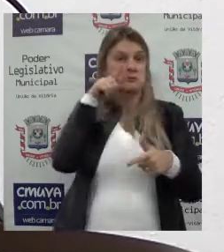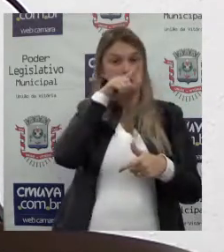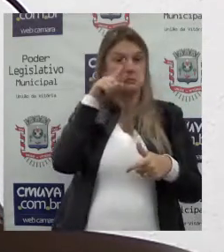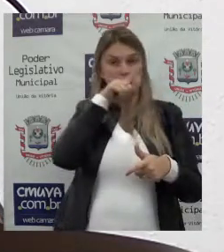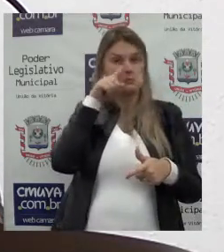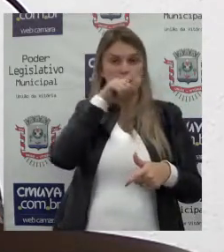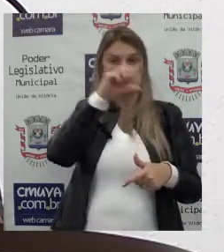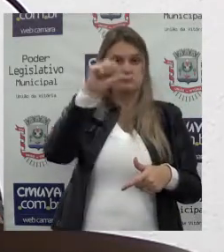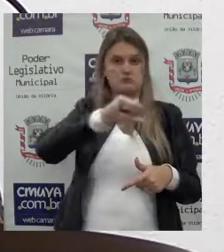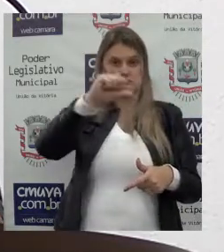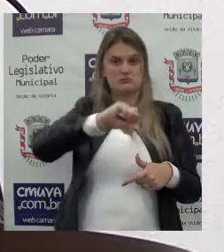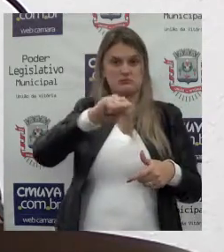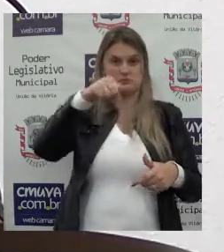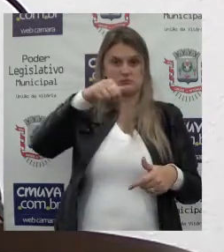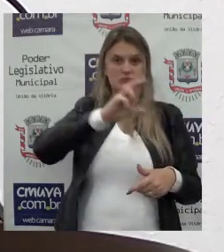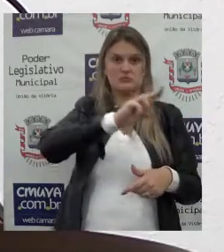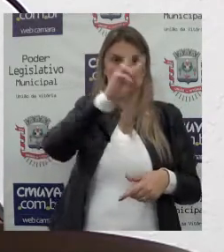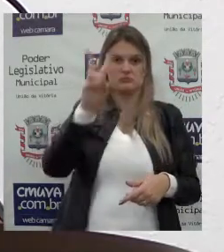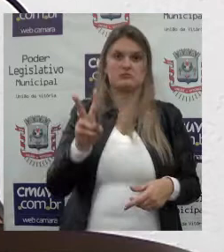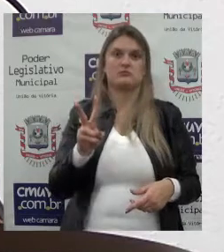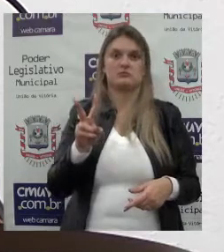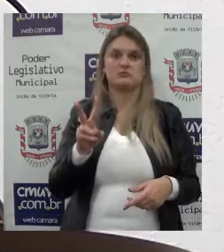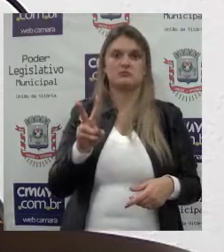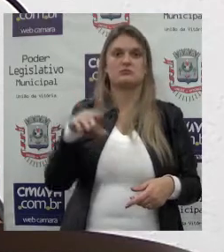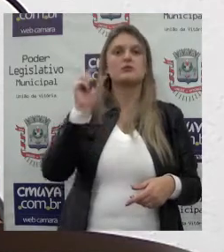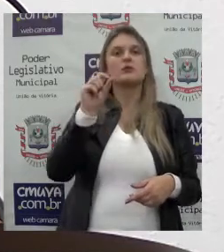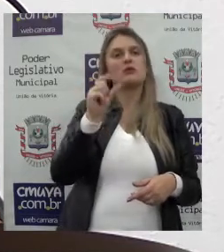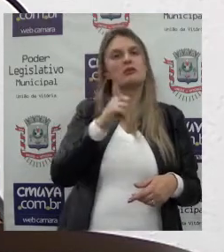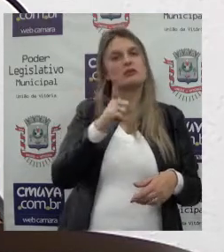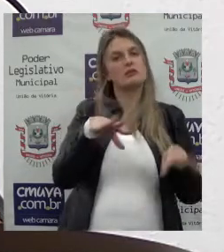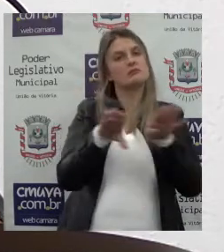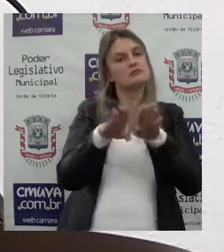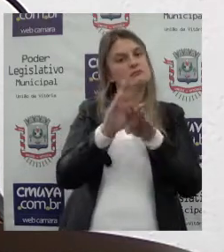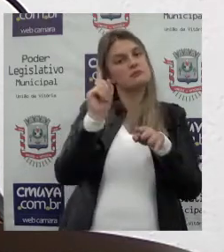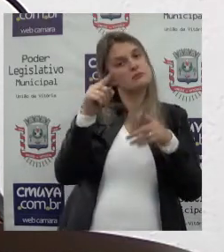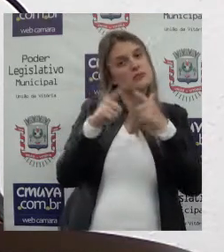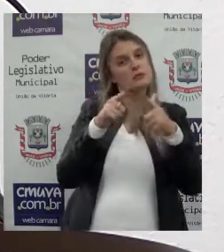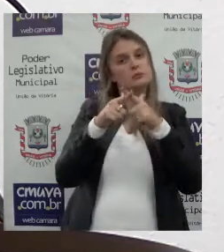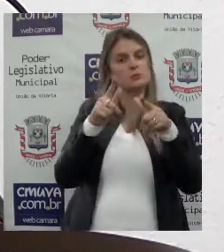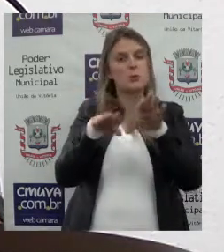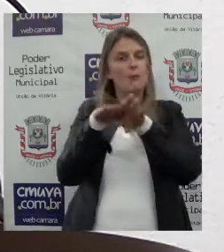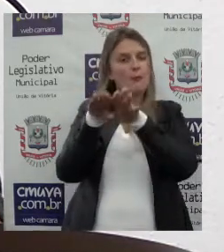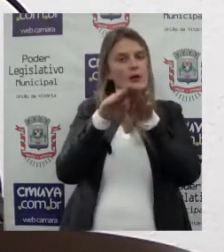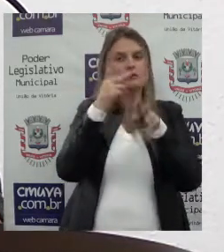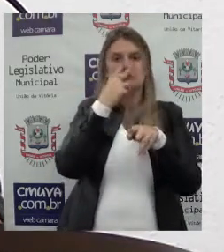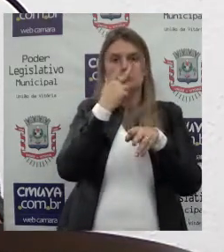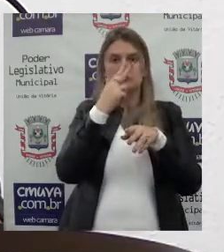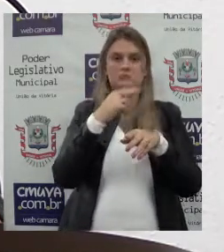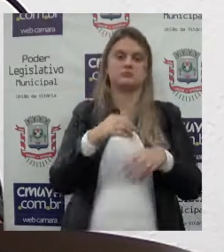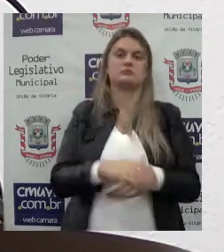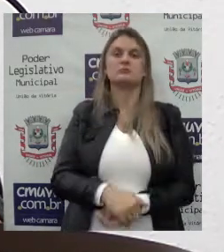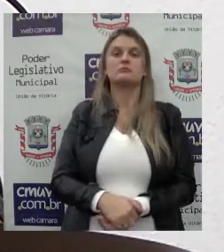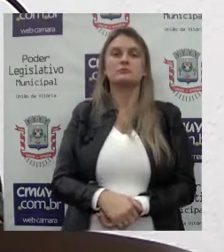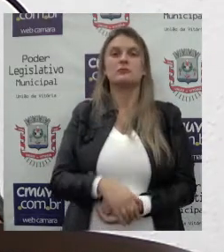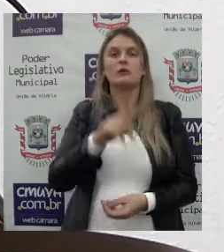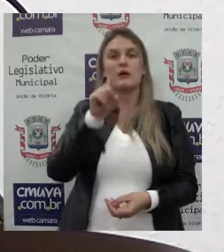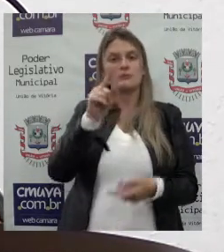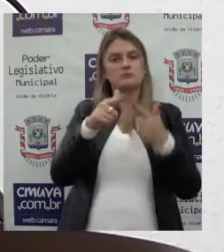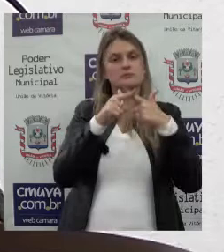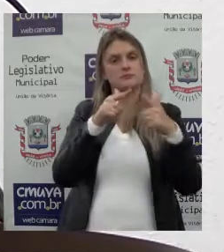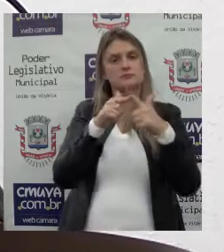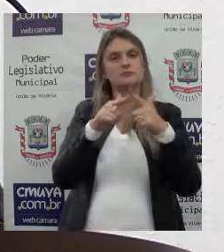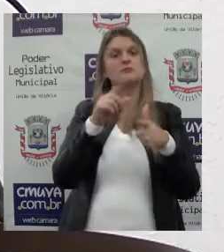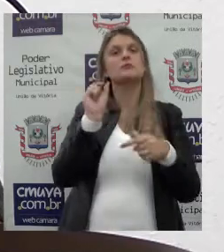Guarapuava, que tem um problema muito mais crítico proporcionalmente que nós aqui de Hernando Vitória. Porque também tem um problema muito semelhante os